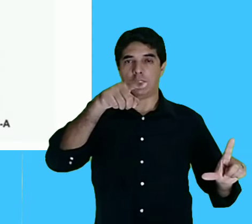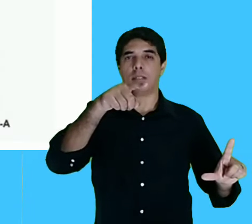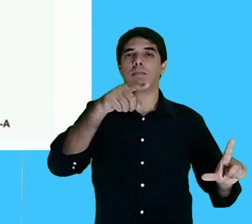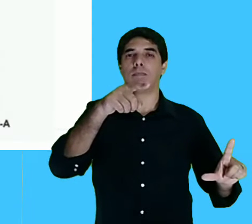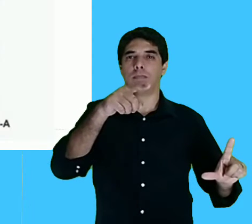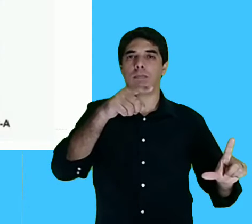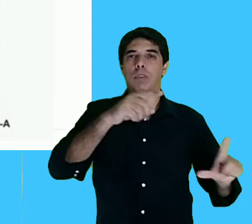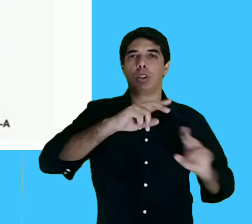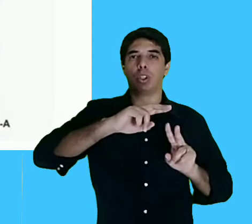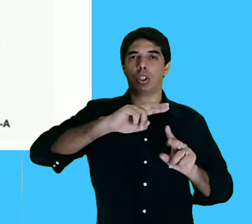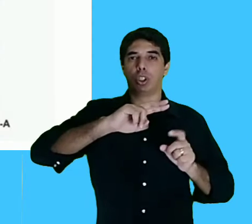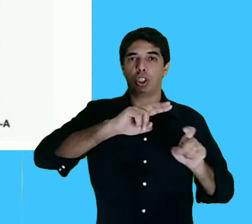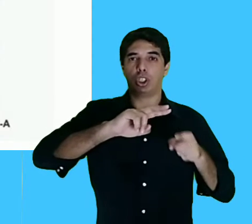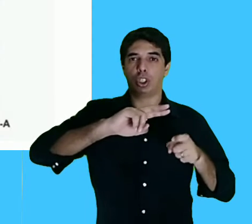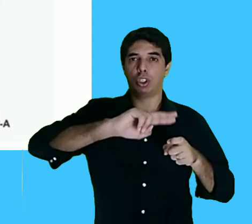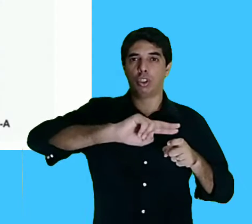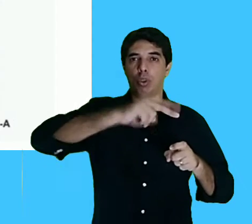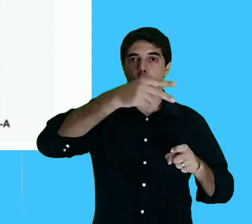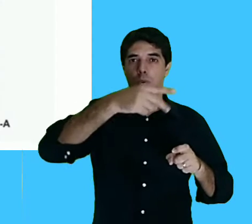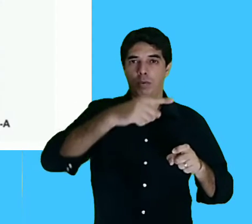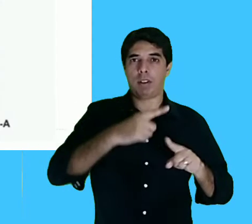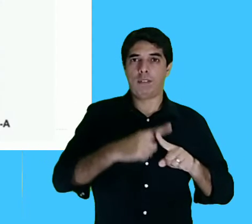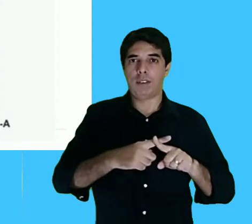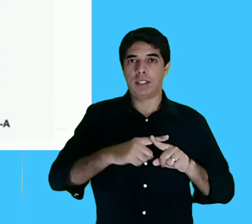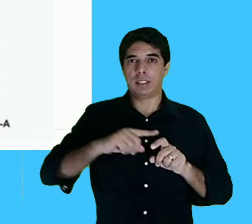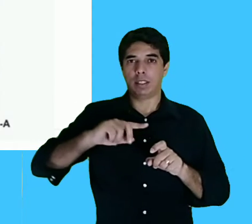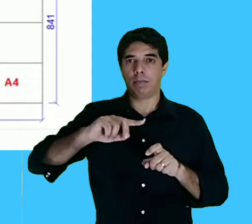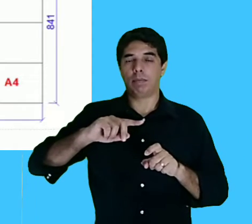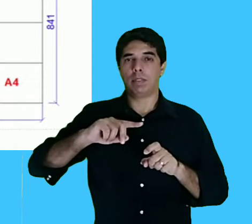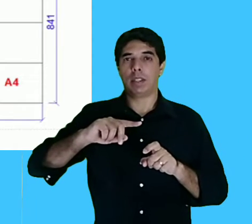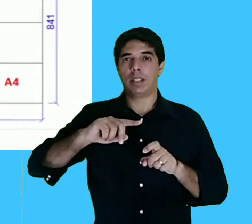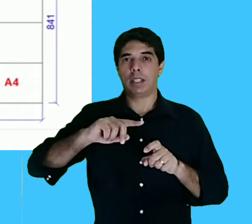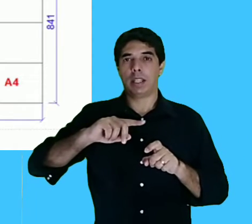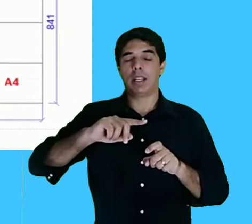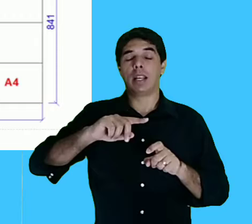A esse formato aqui nós chamamos de formato A0.